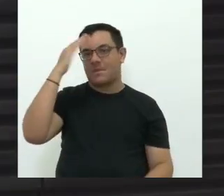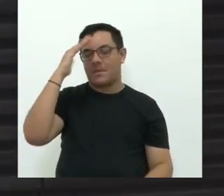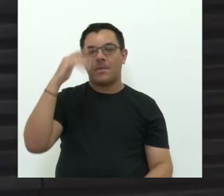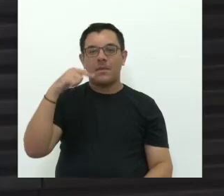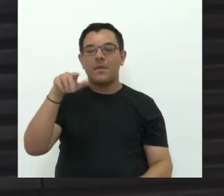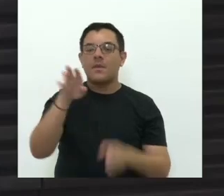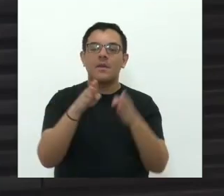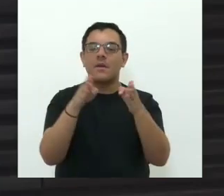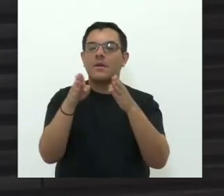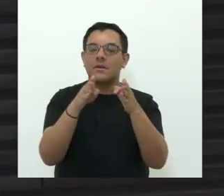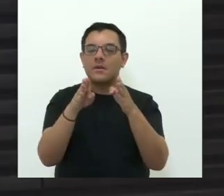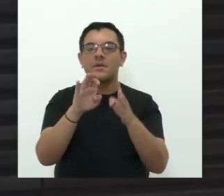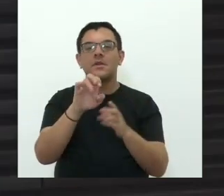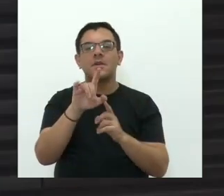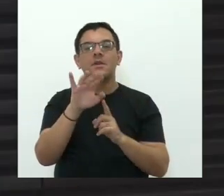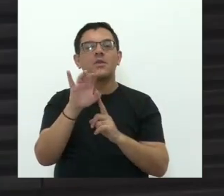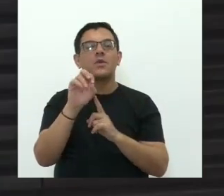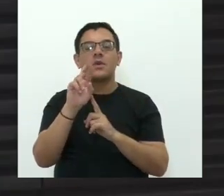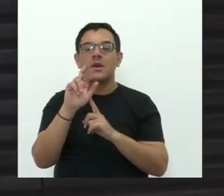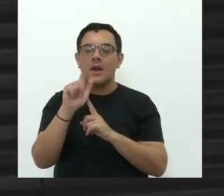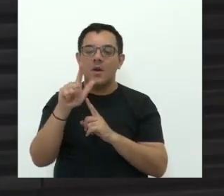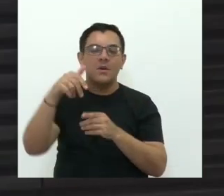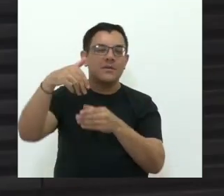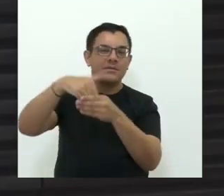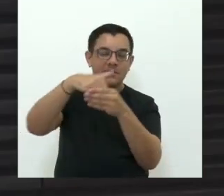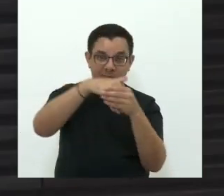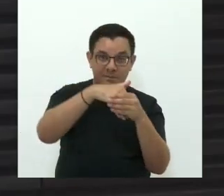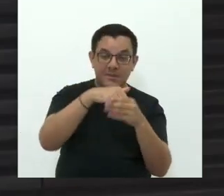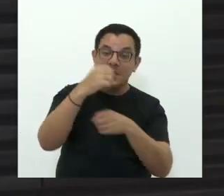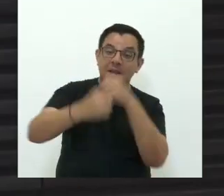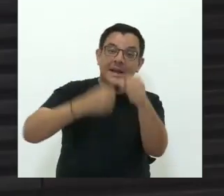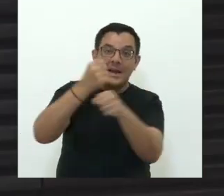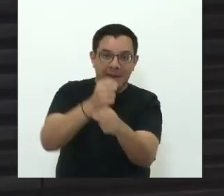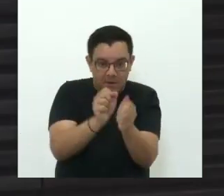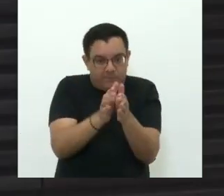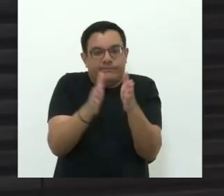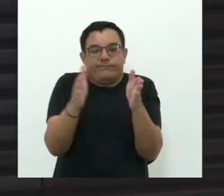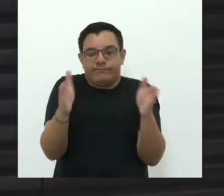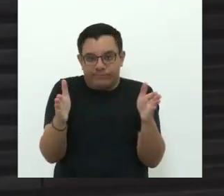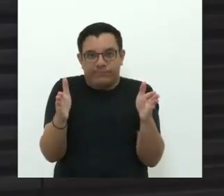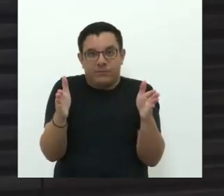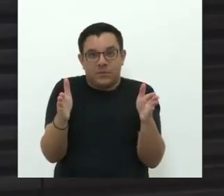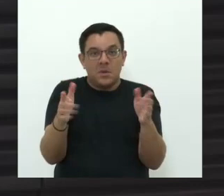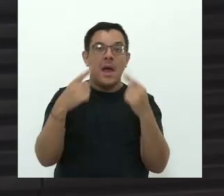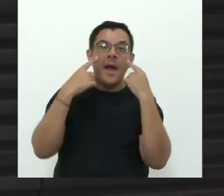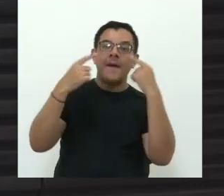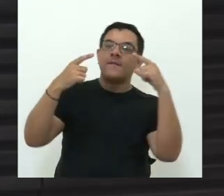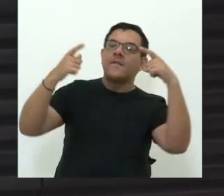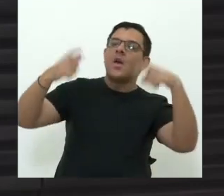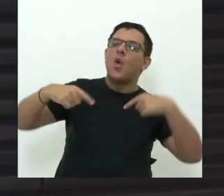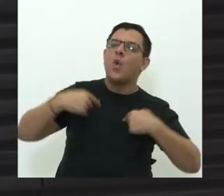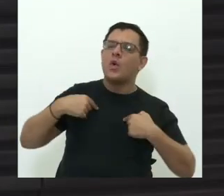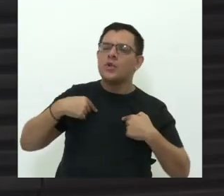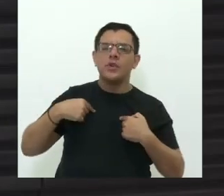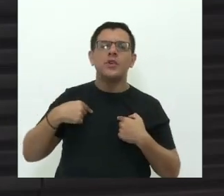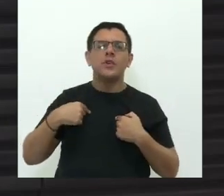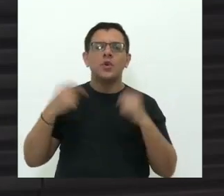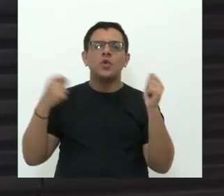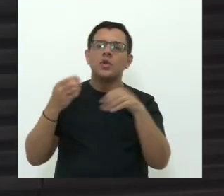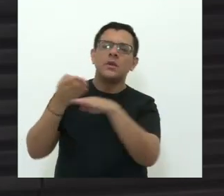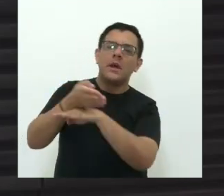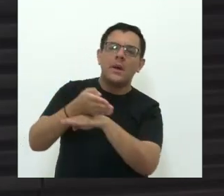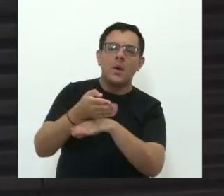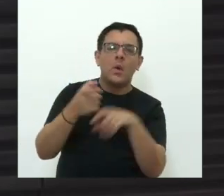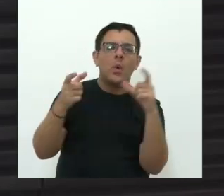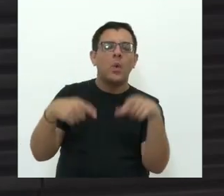eleitoral ano eleitoral gente é de suma importância pra gente ver aonde que a gente pode participar e tem